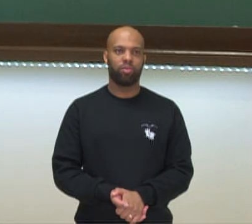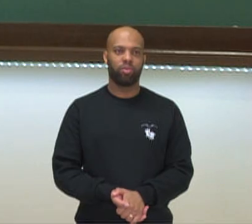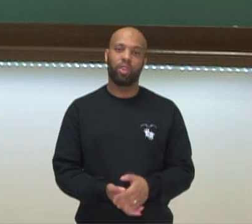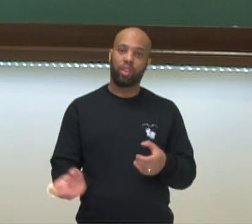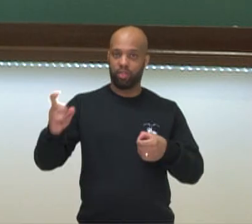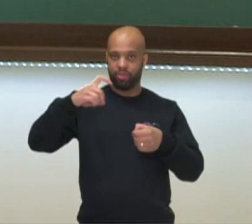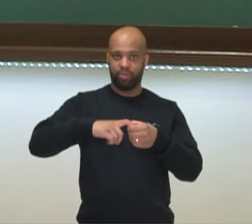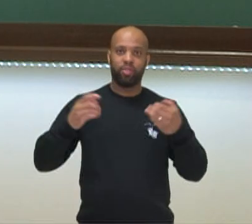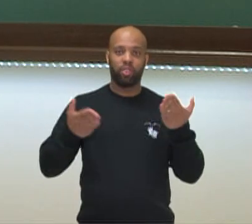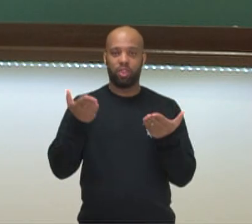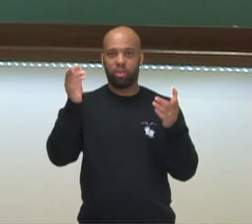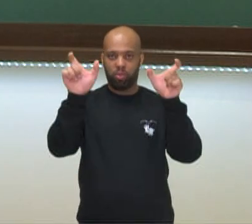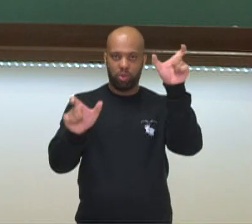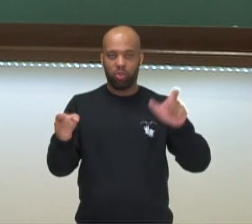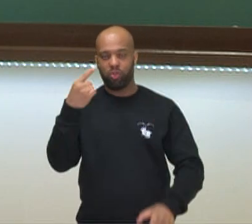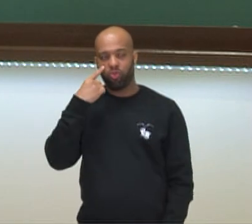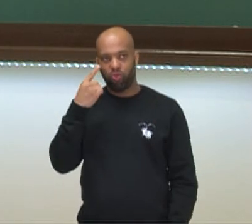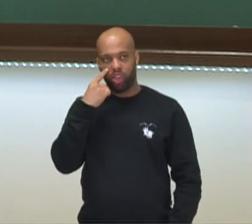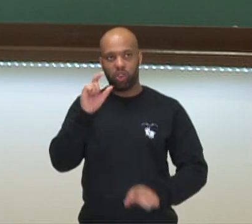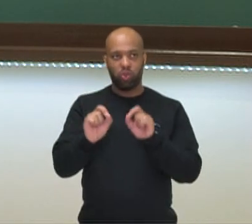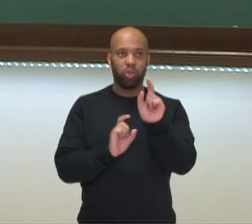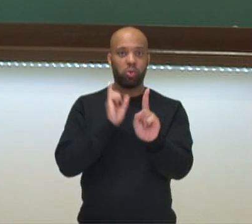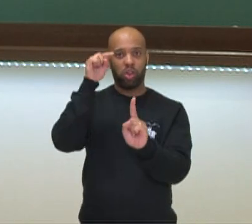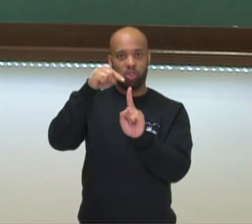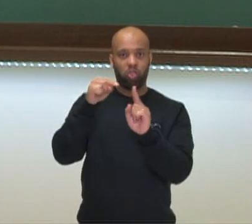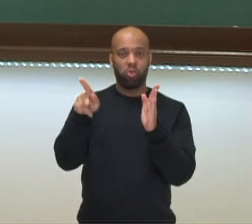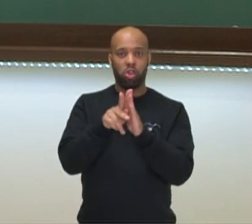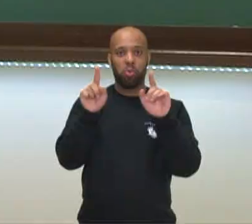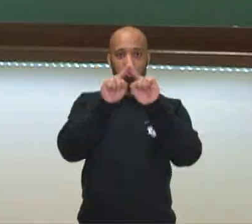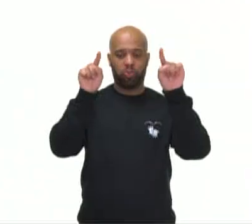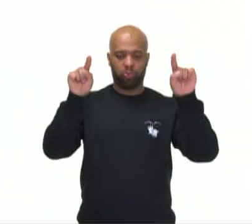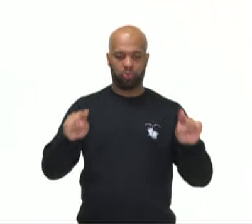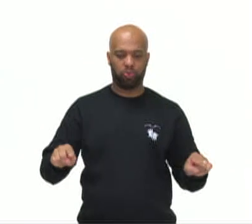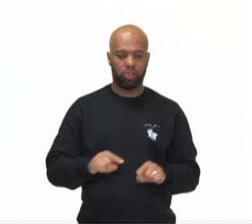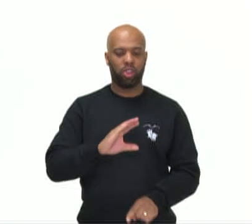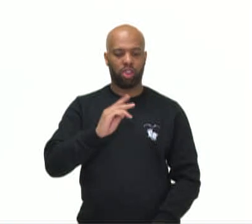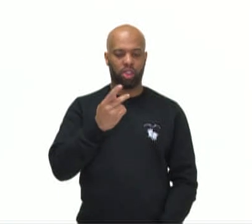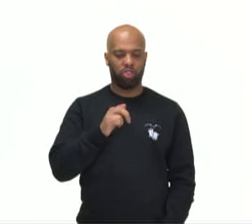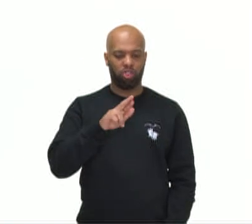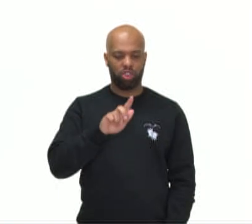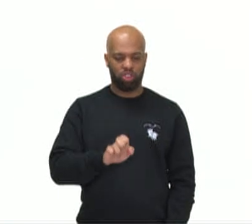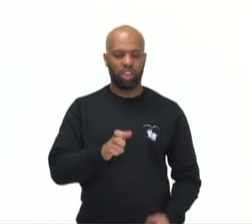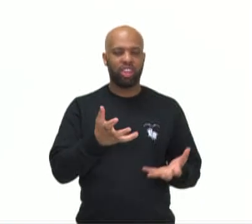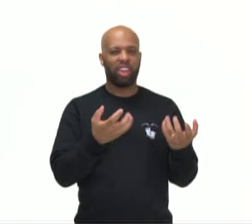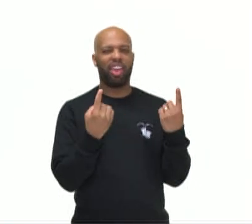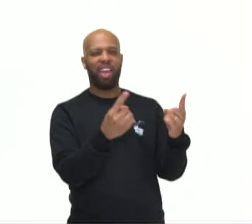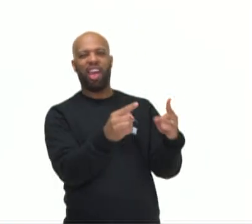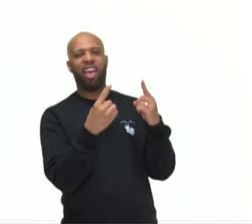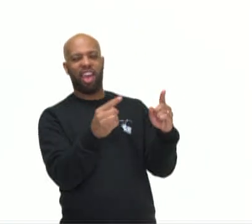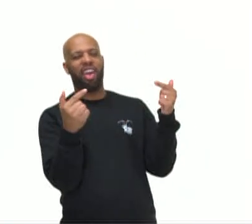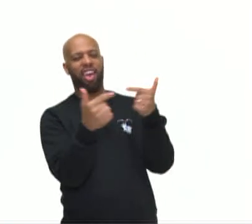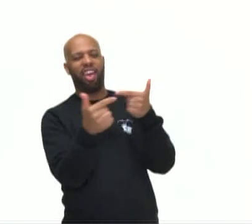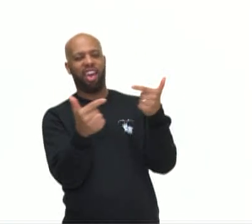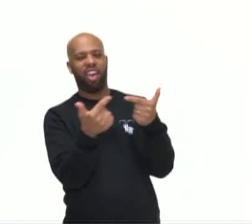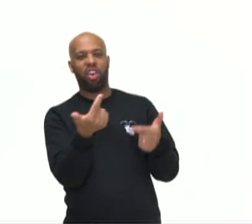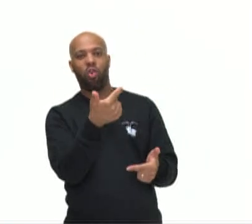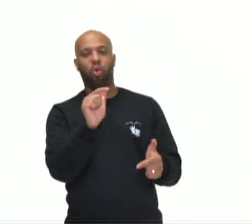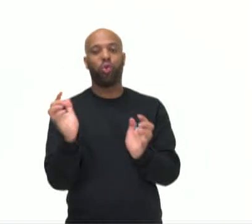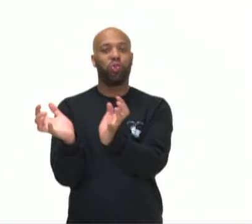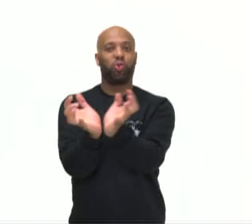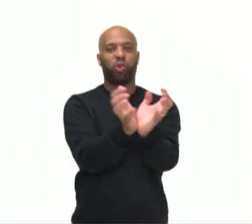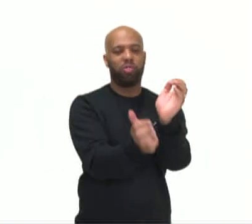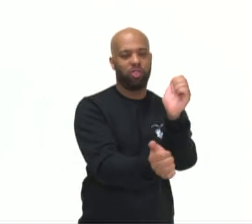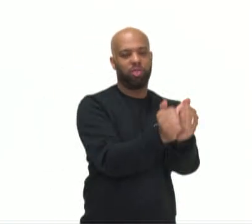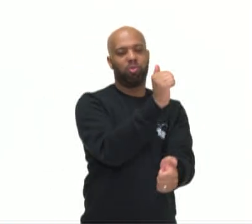Então, retornando, galera, observe lá, né, que a finalidade da charge é fazer chacota, tirar sarro com os outros times,